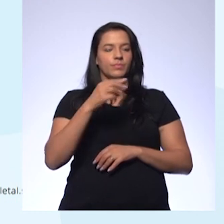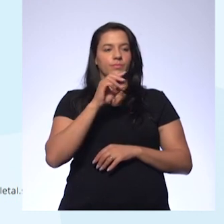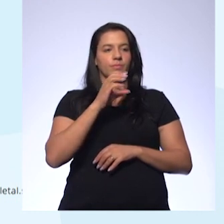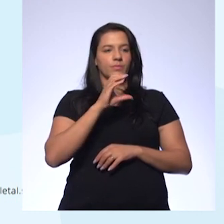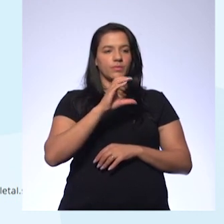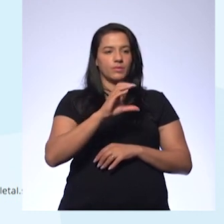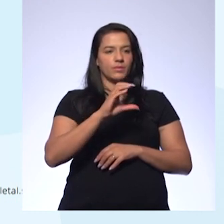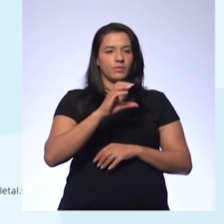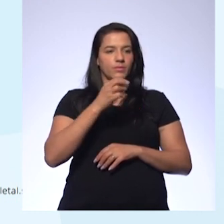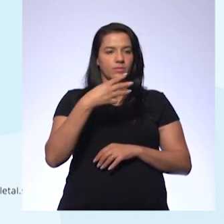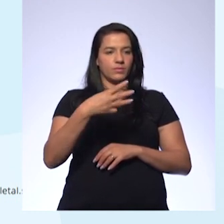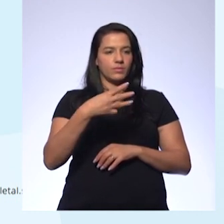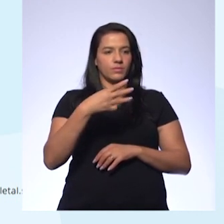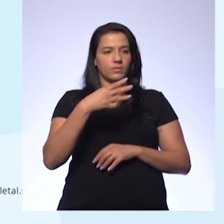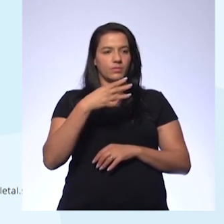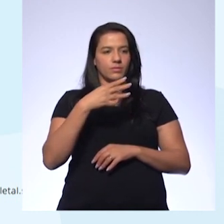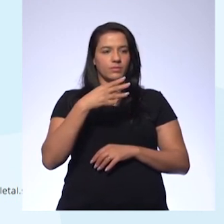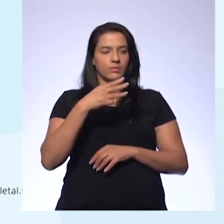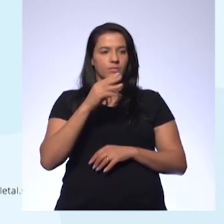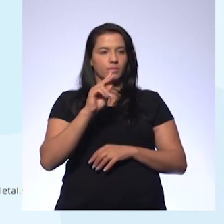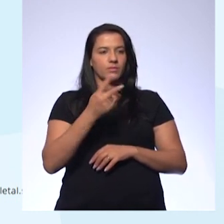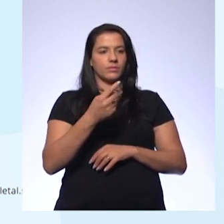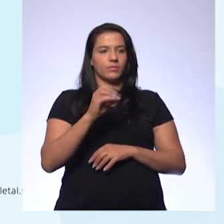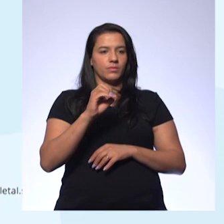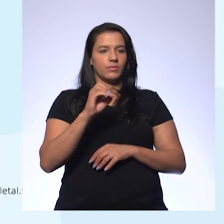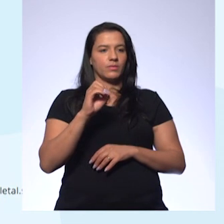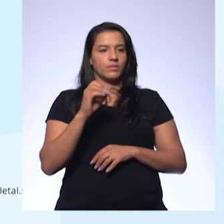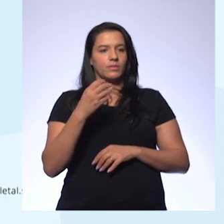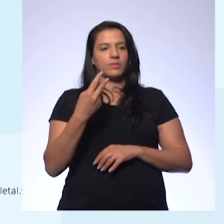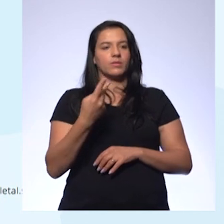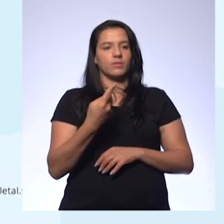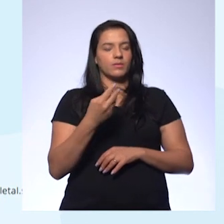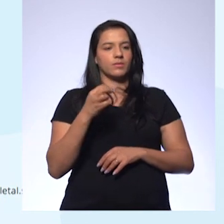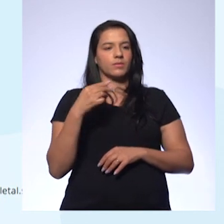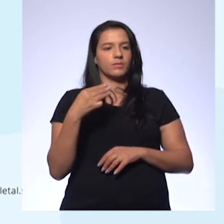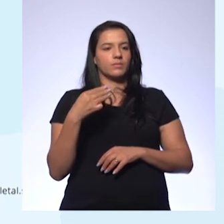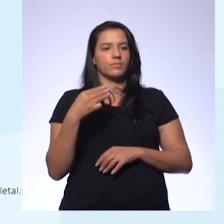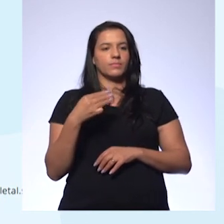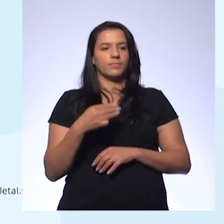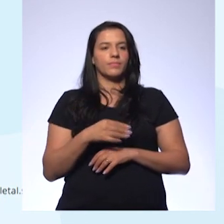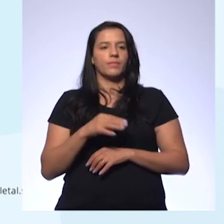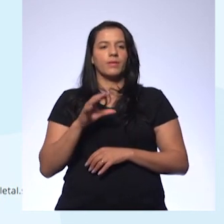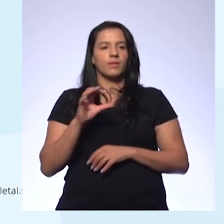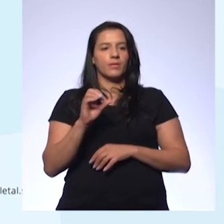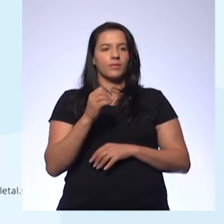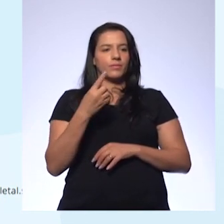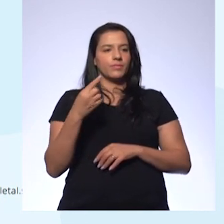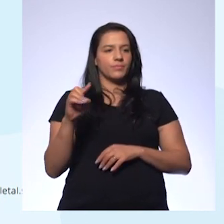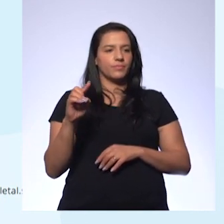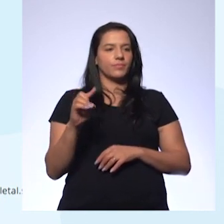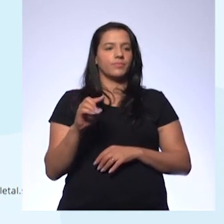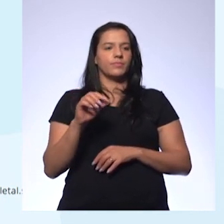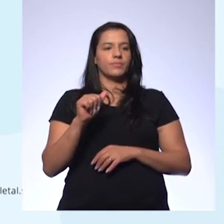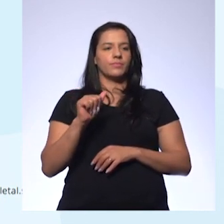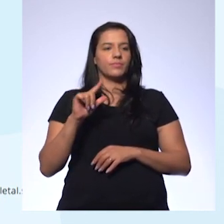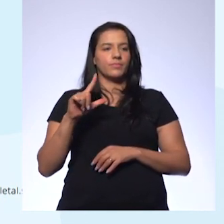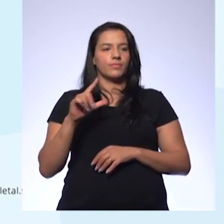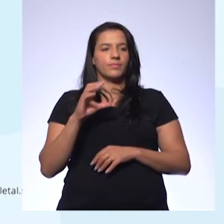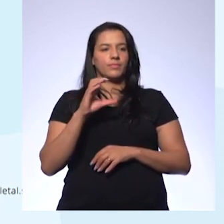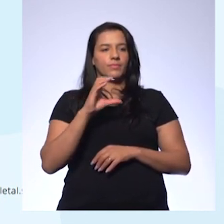C3, C2, OH, né, que tem ali, ó, função álcool, que é o etanol, né,